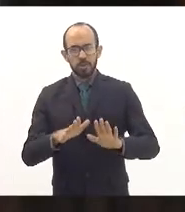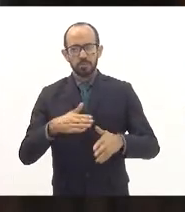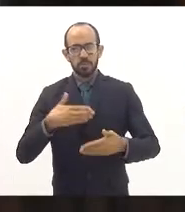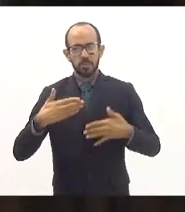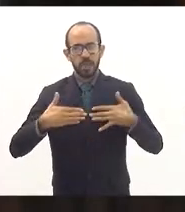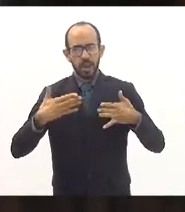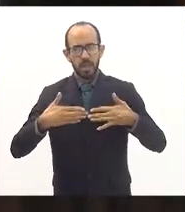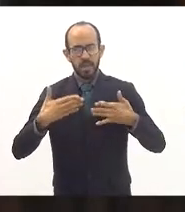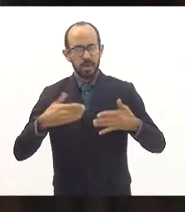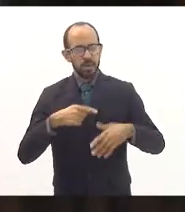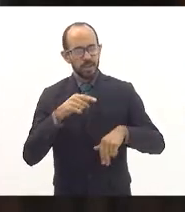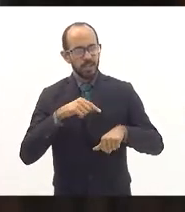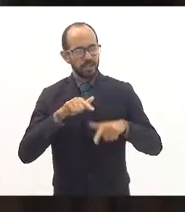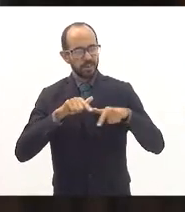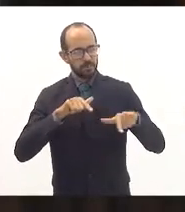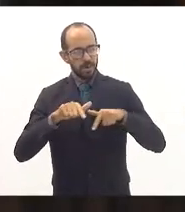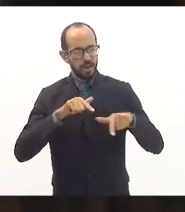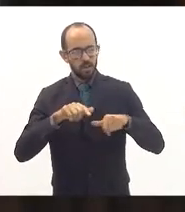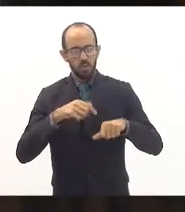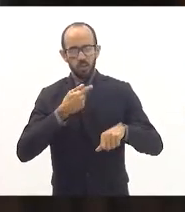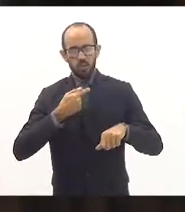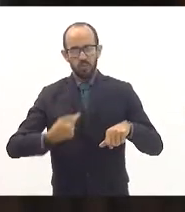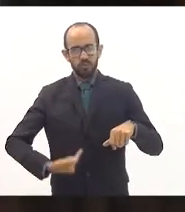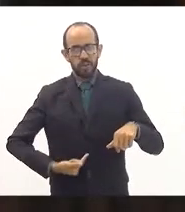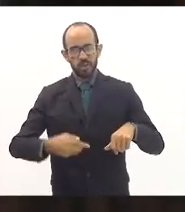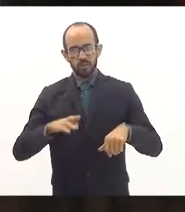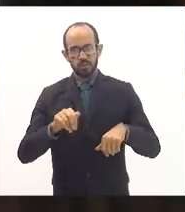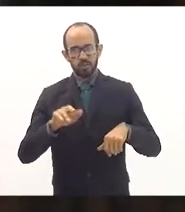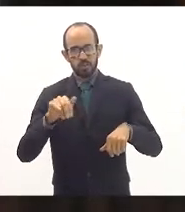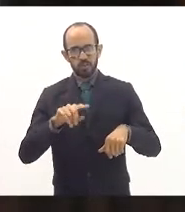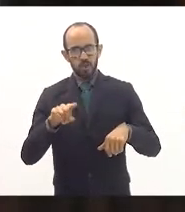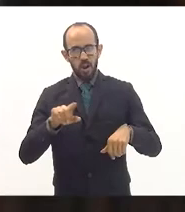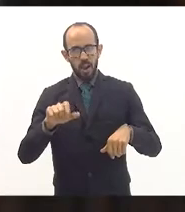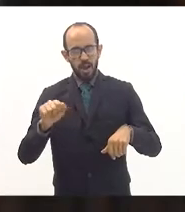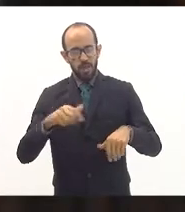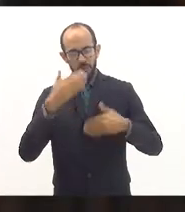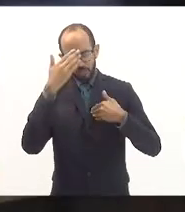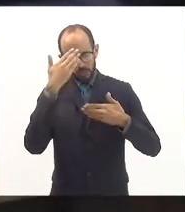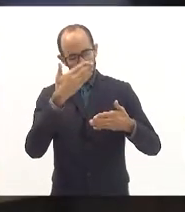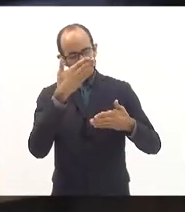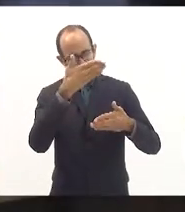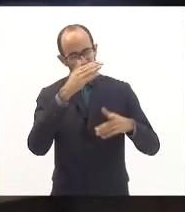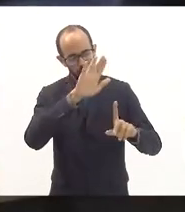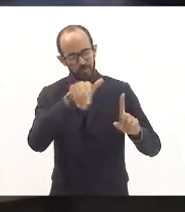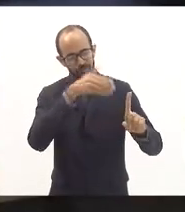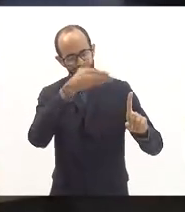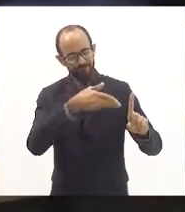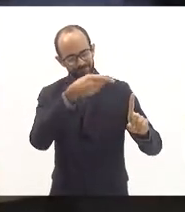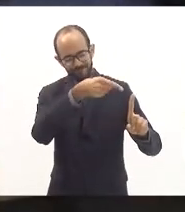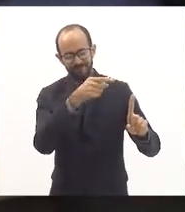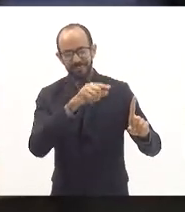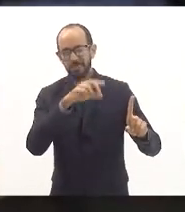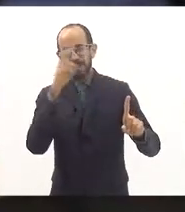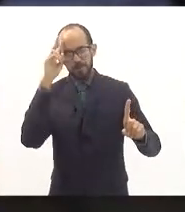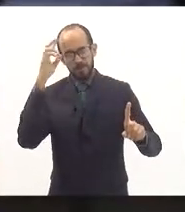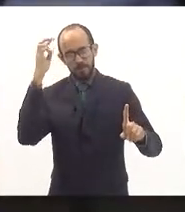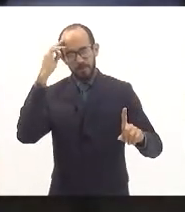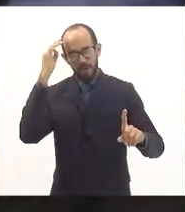trabalhou no governo Brizola. Então, muito obrigado por o senhor estar conosco aqui, reverenciando a memória de Leonel